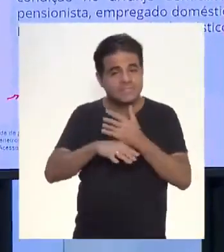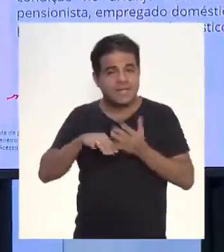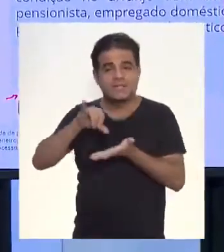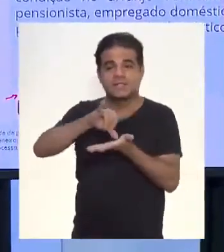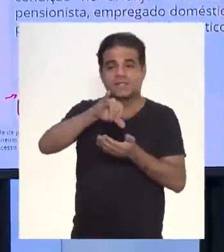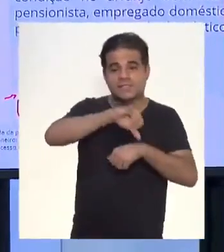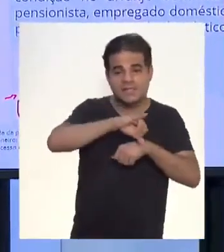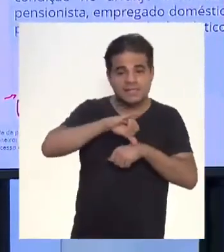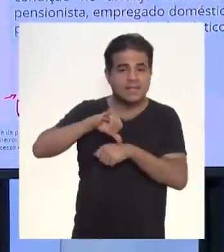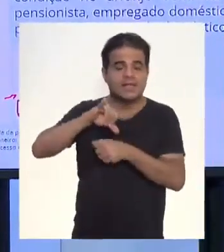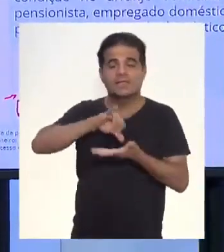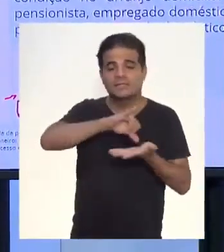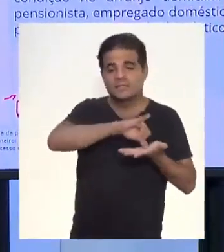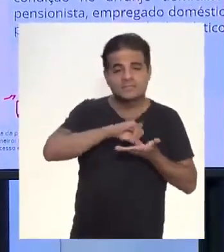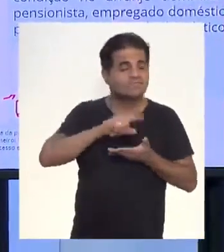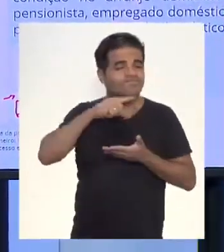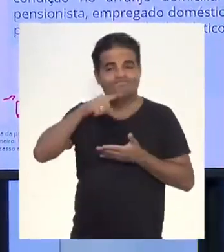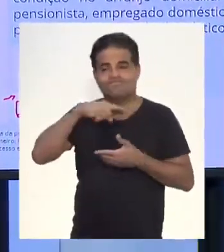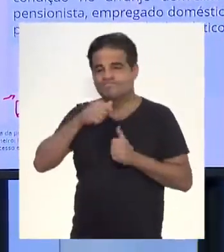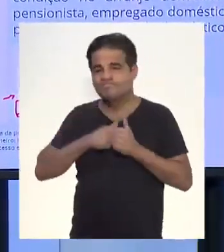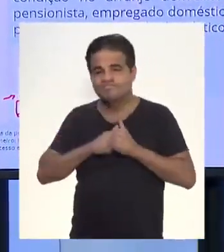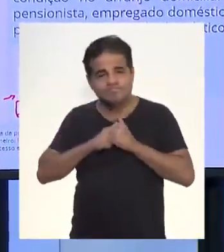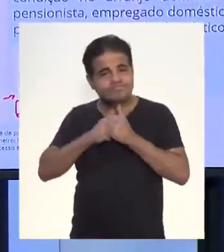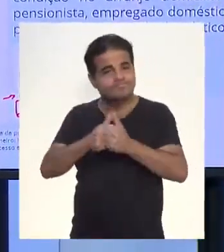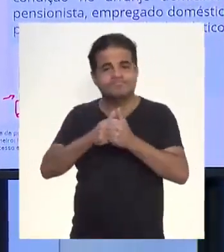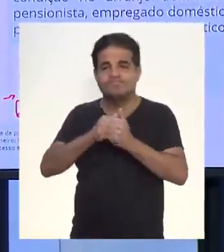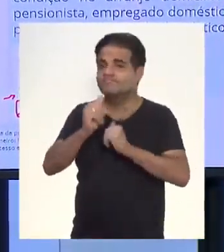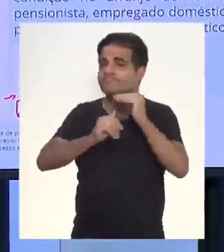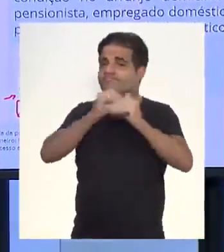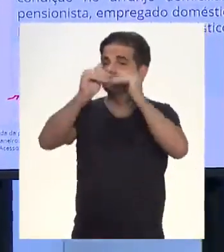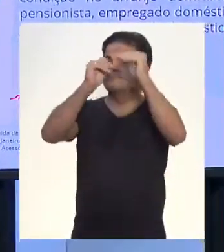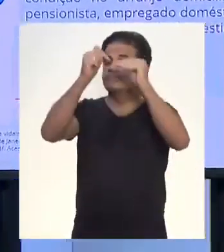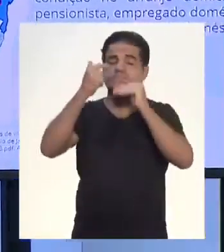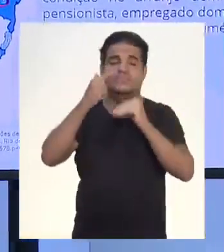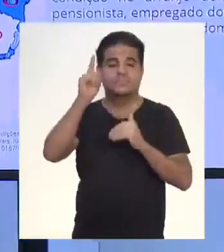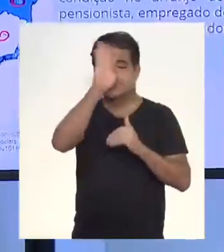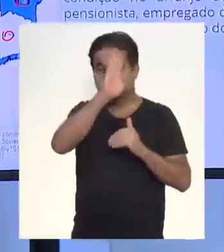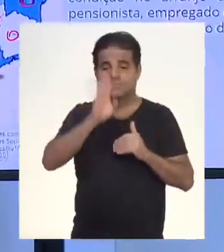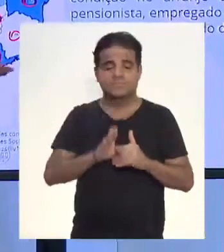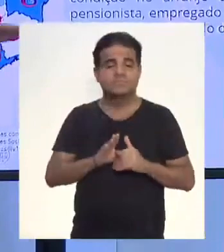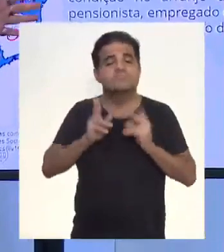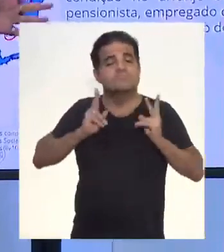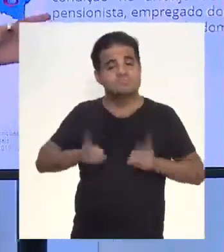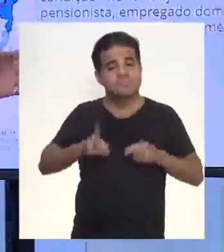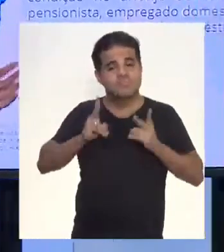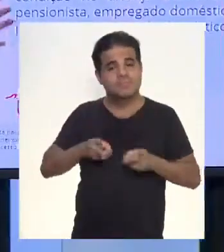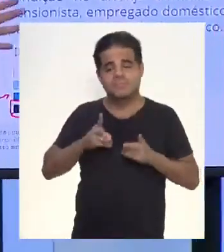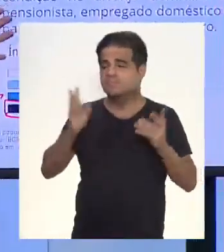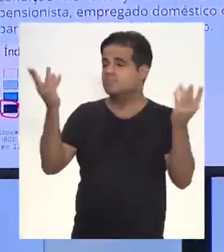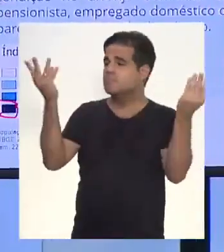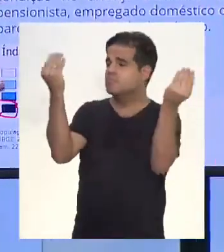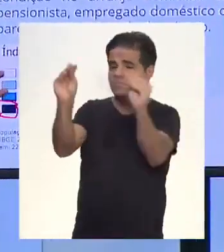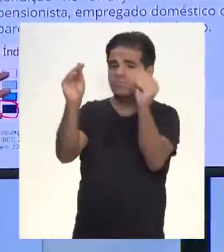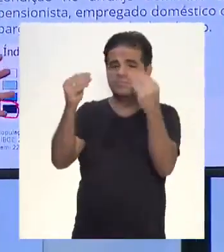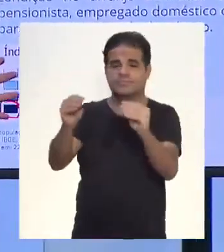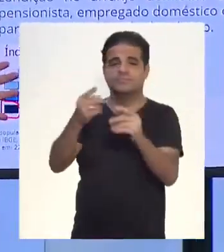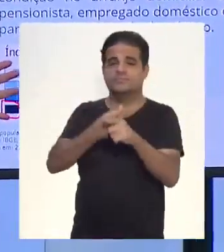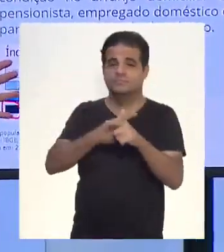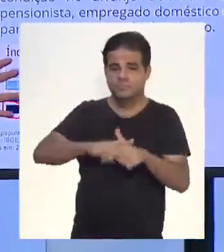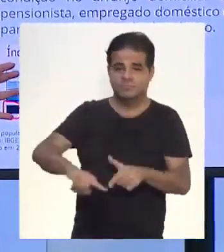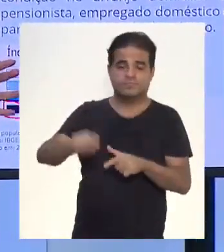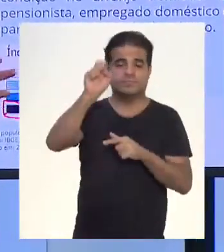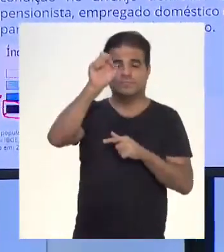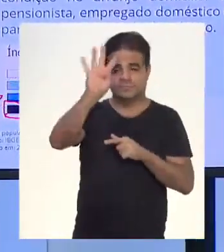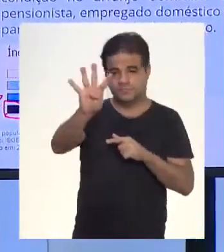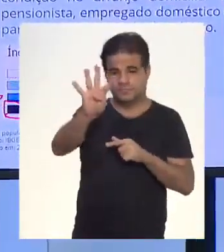acompanham, né, esse desenvolvimento. Então, a gente já vê aqui no Brasil que mesmo a gente colocando aqui, ó, dividindo em